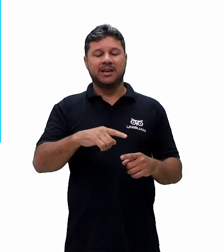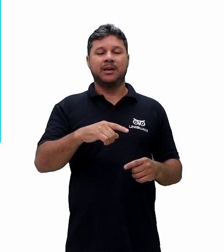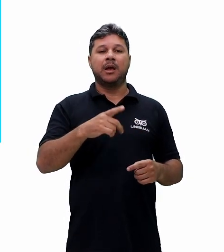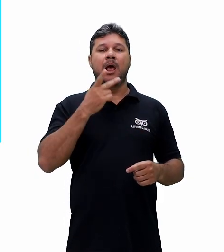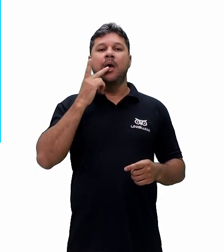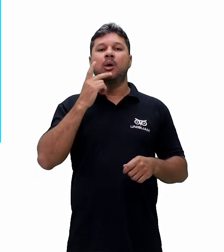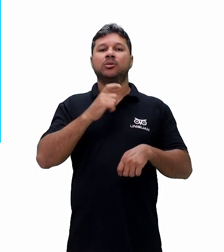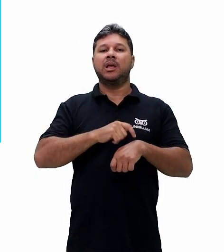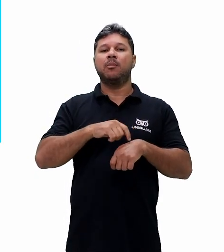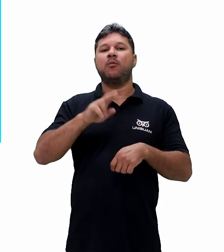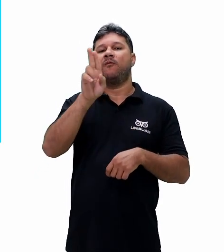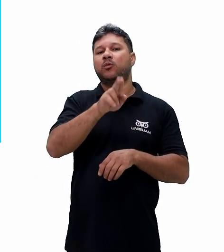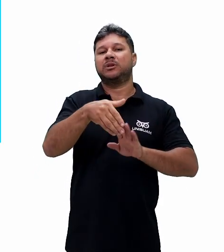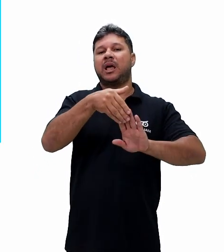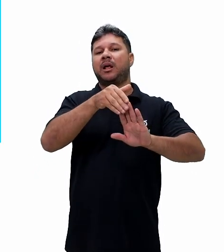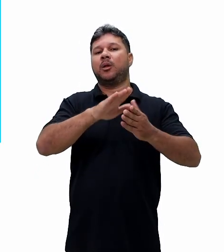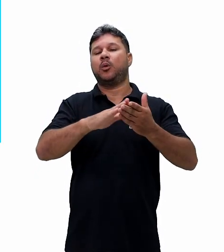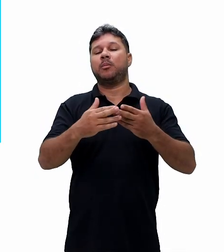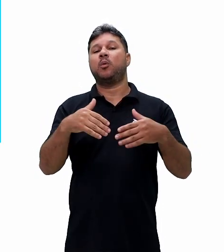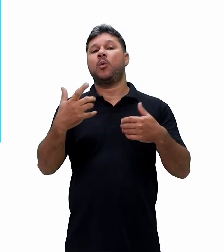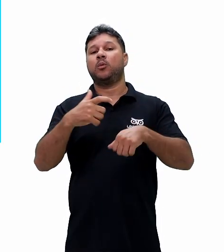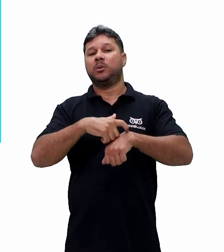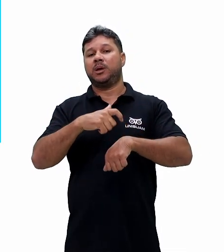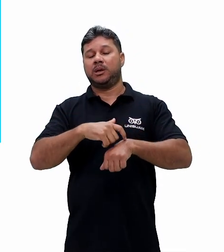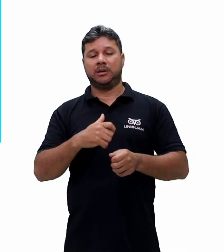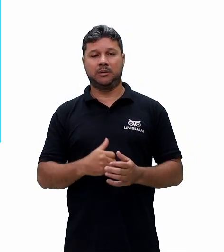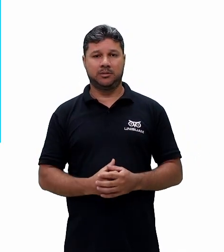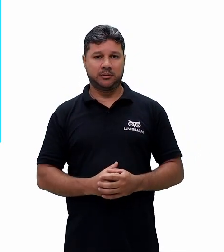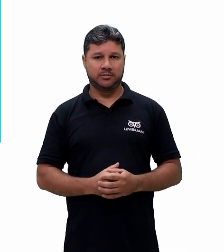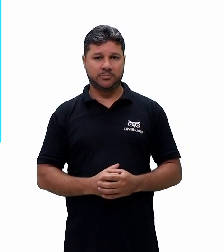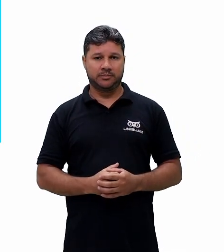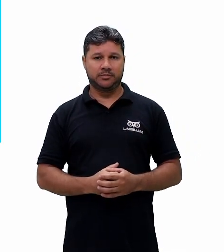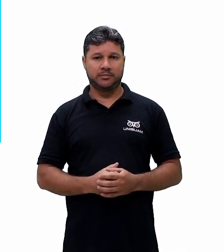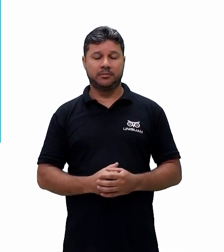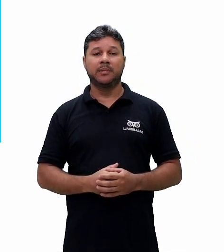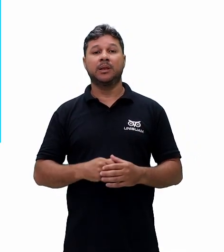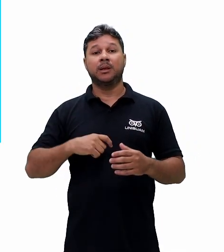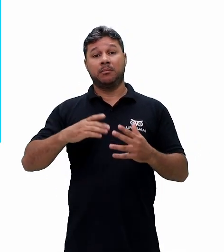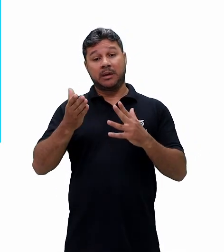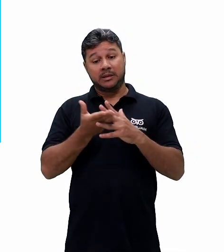Qual será o tempo de duração do alongamento que eu vou utilizar?